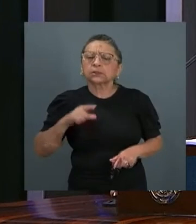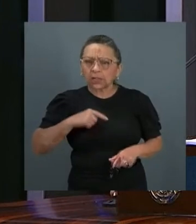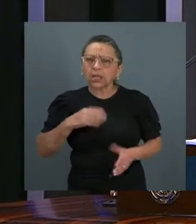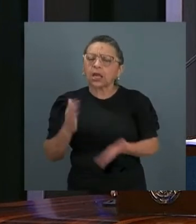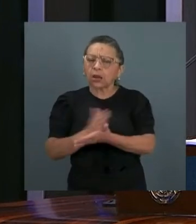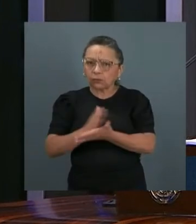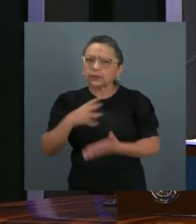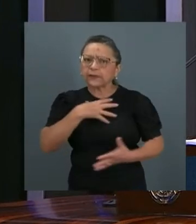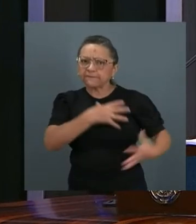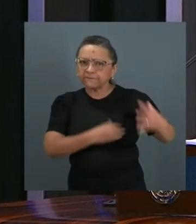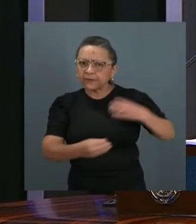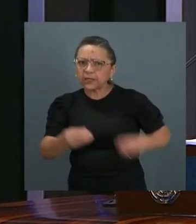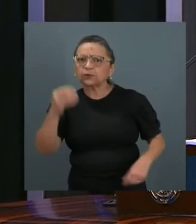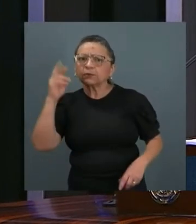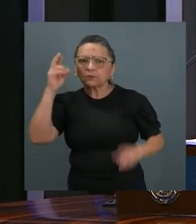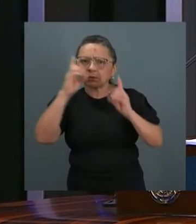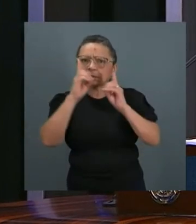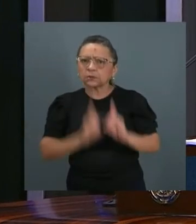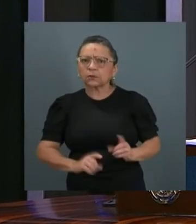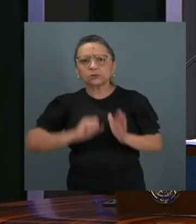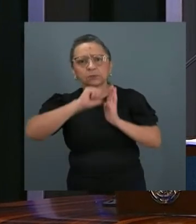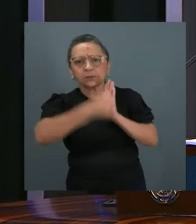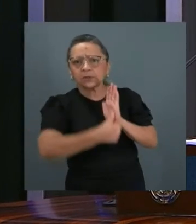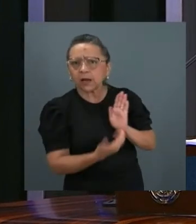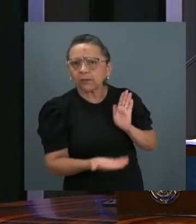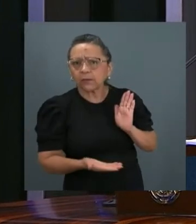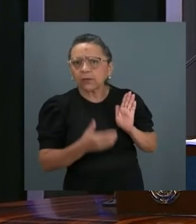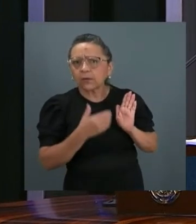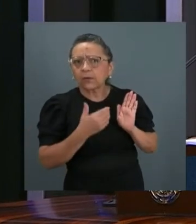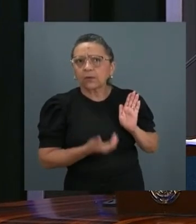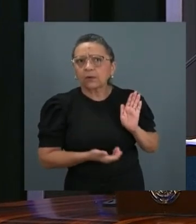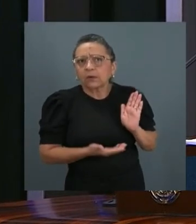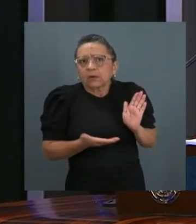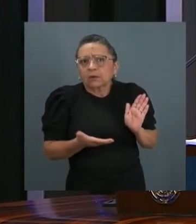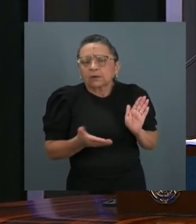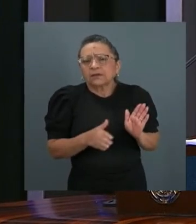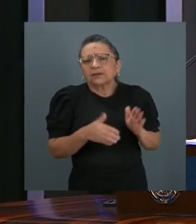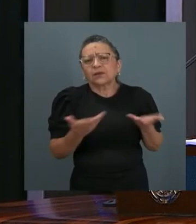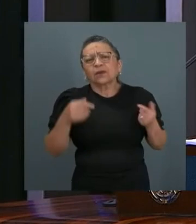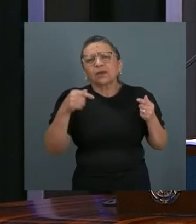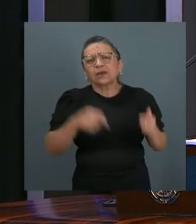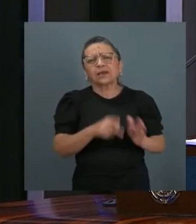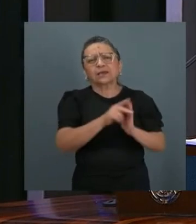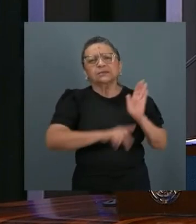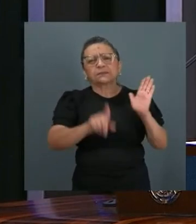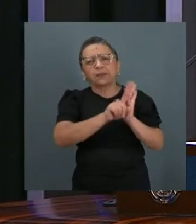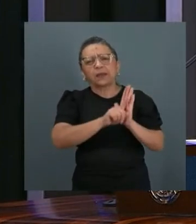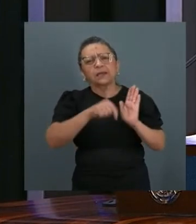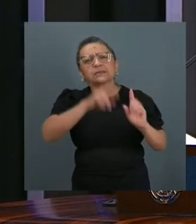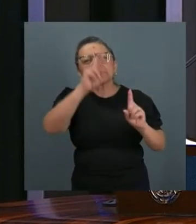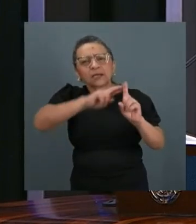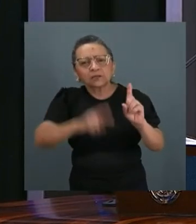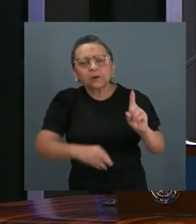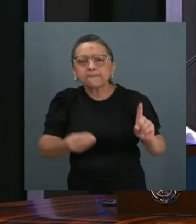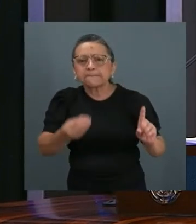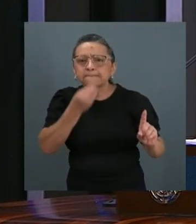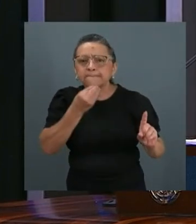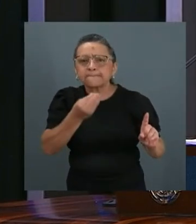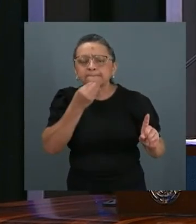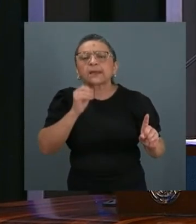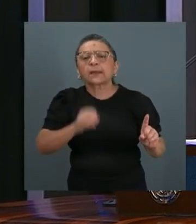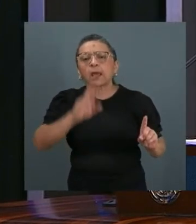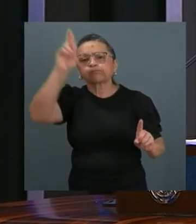filhos, inclusive filha, com síndrome de Down. Então, essa matéria deveria ser